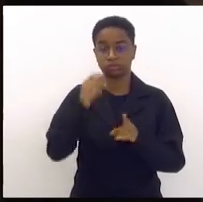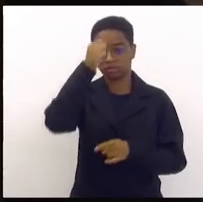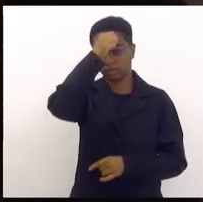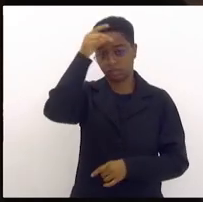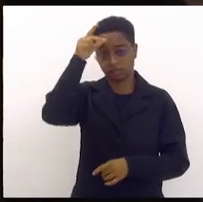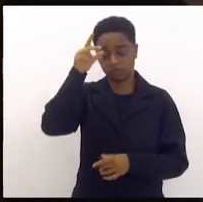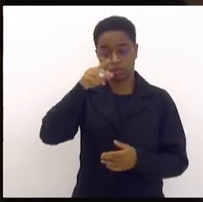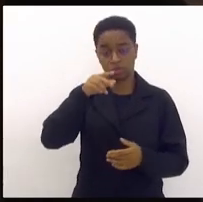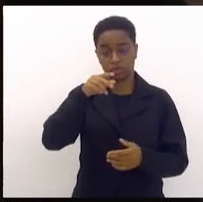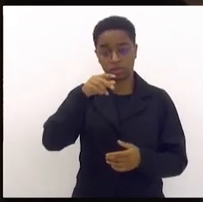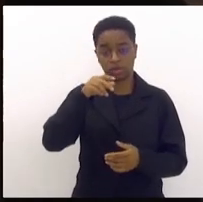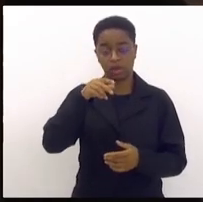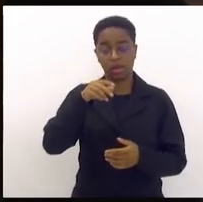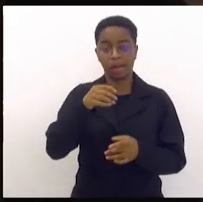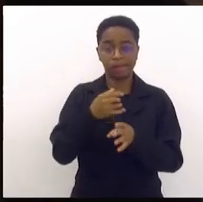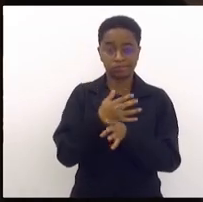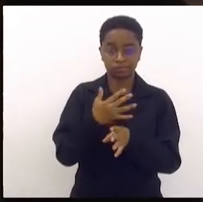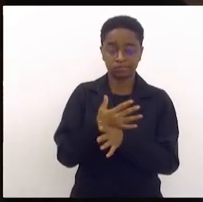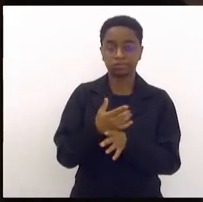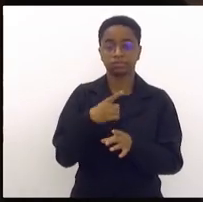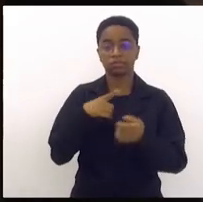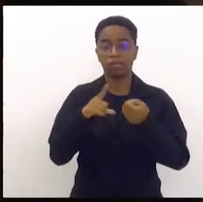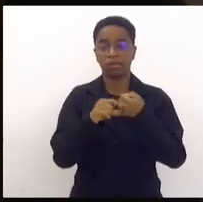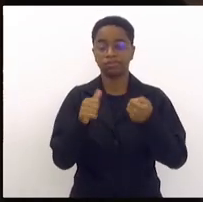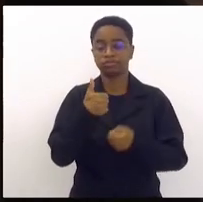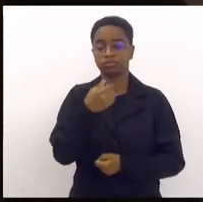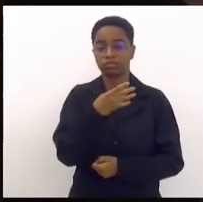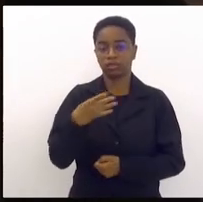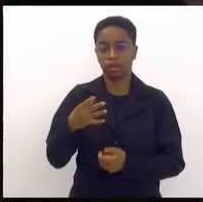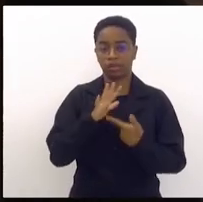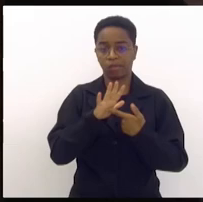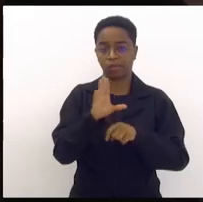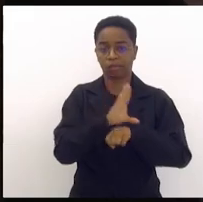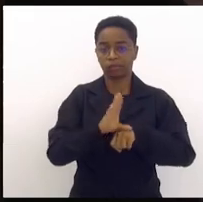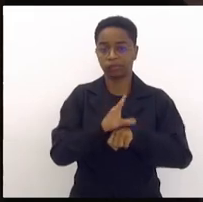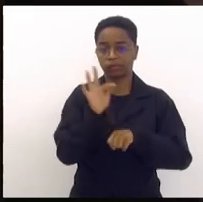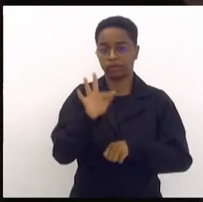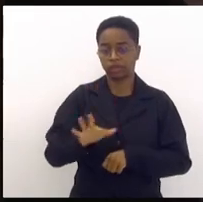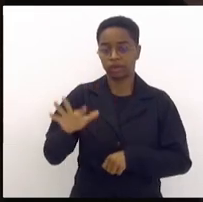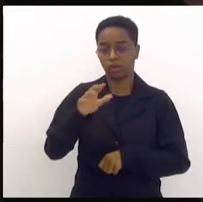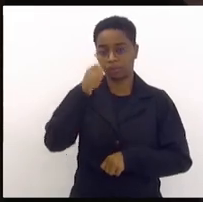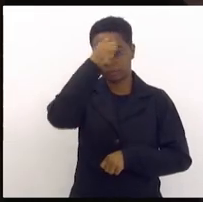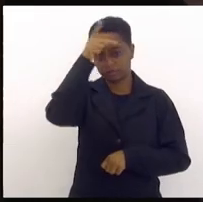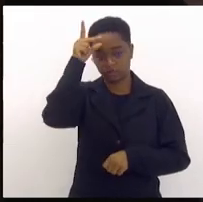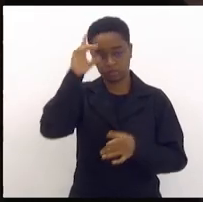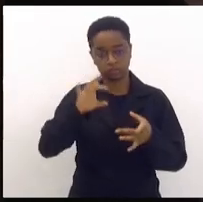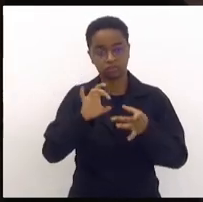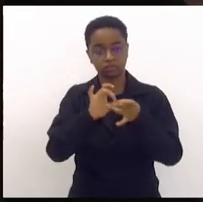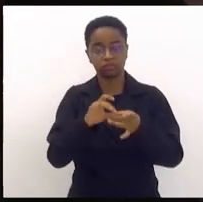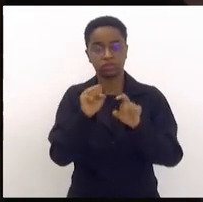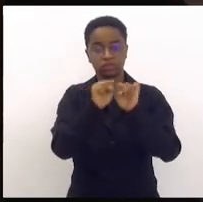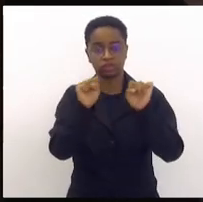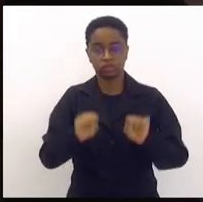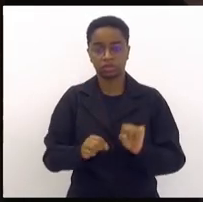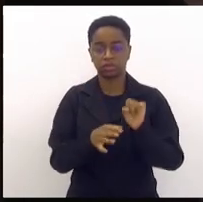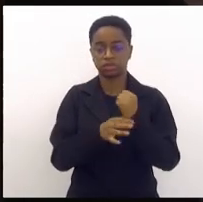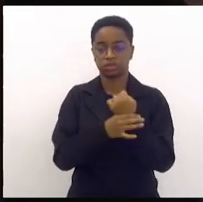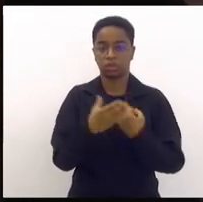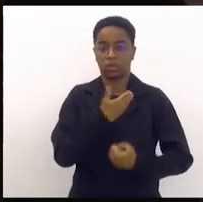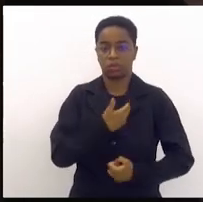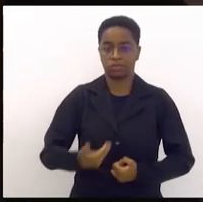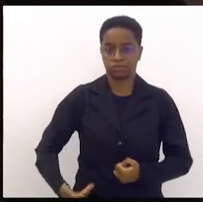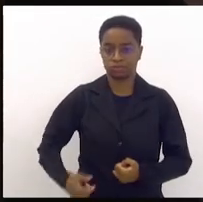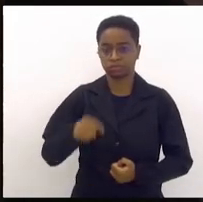país, por força do artigo 144 da Constituição Federal, faz parte do sistema de segurança